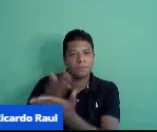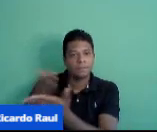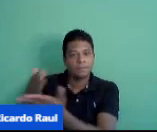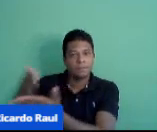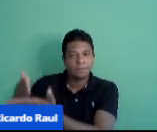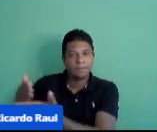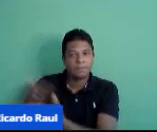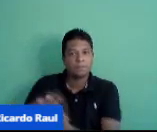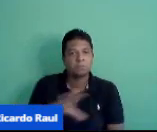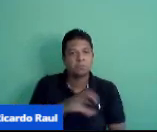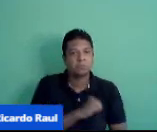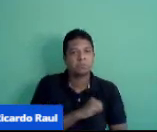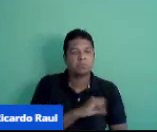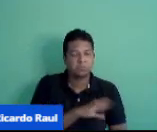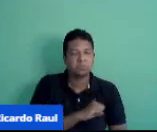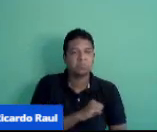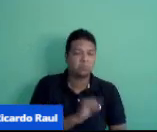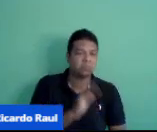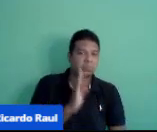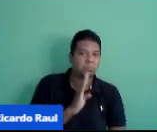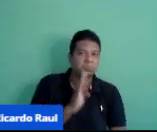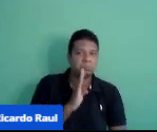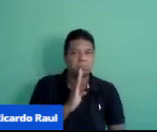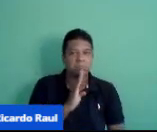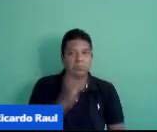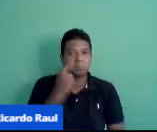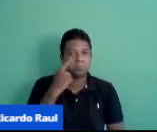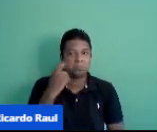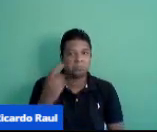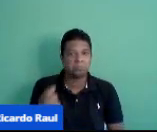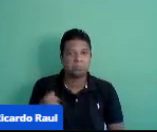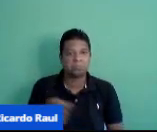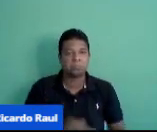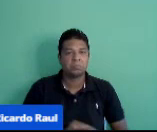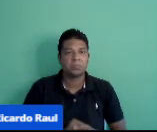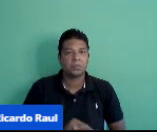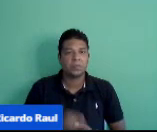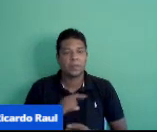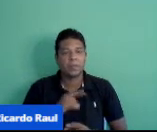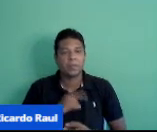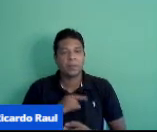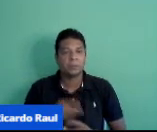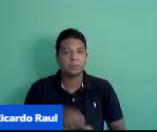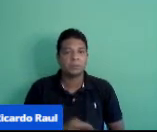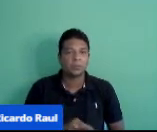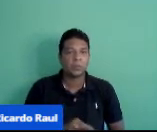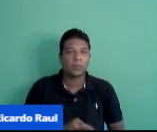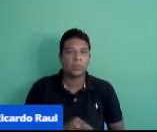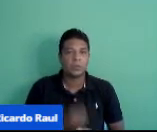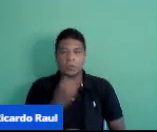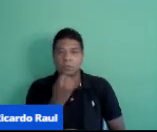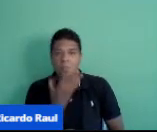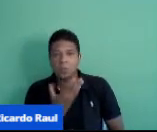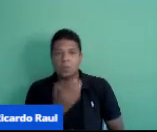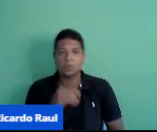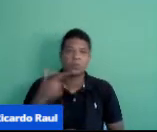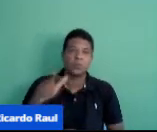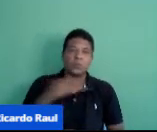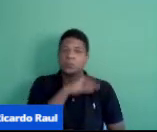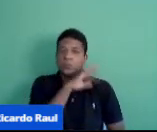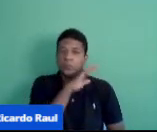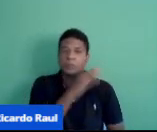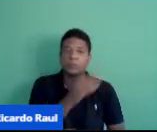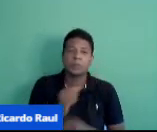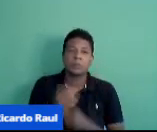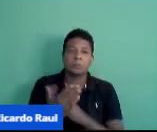gostei bastante desse tipo de atividade. Então, assim, tem pontos positivos, assim, tem coisas assim que, como eu disse anteriormente, me